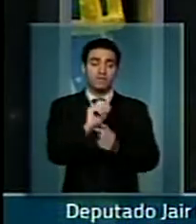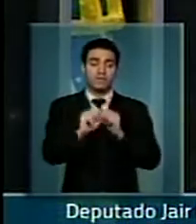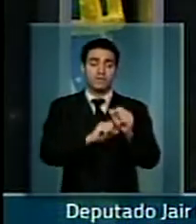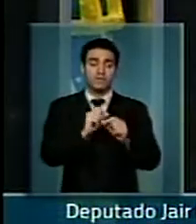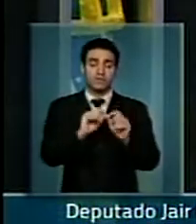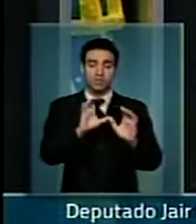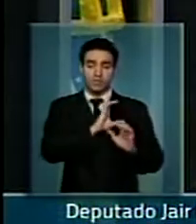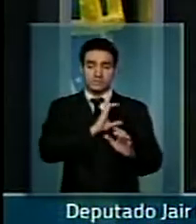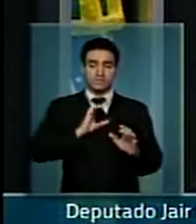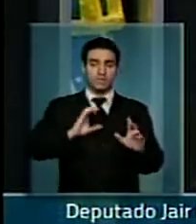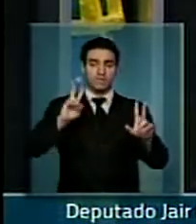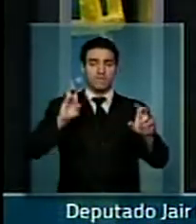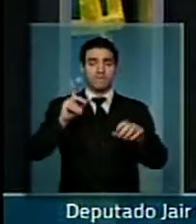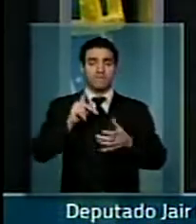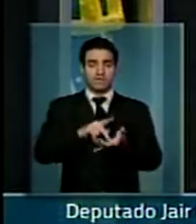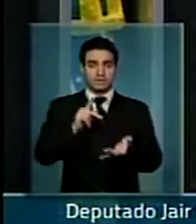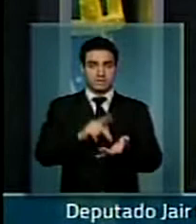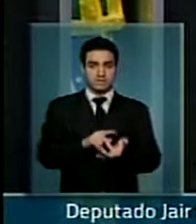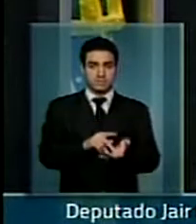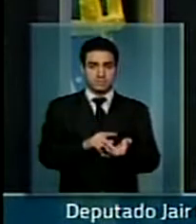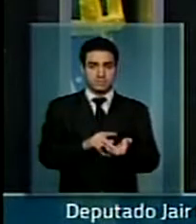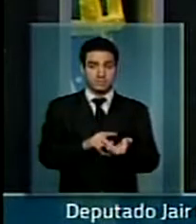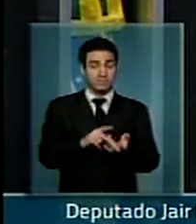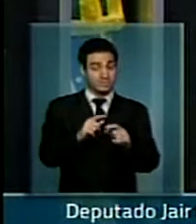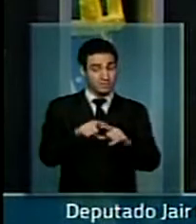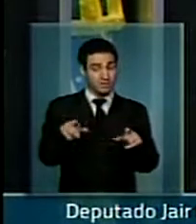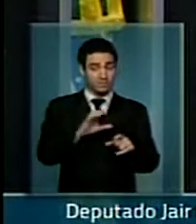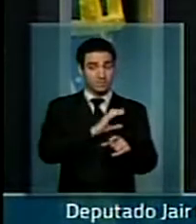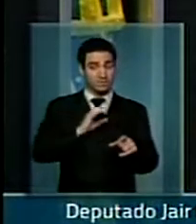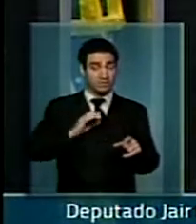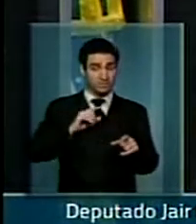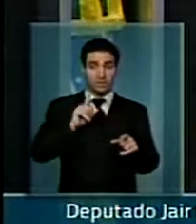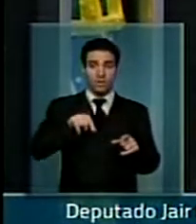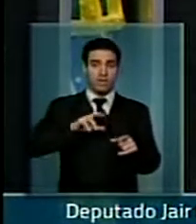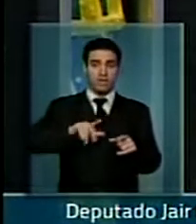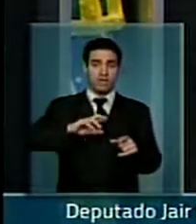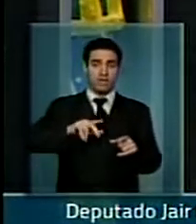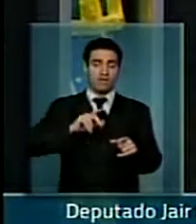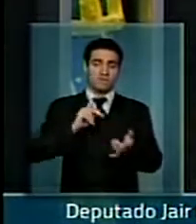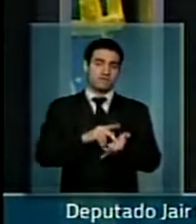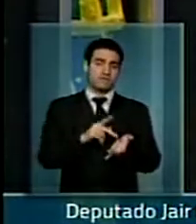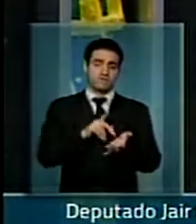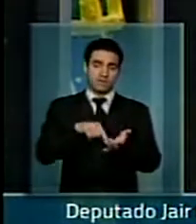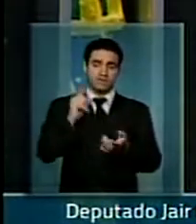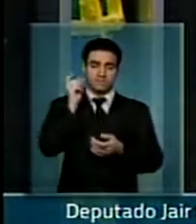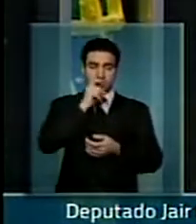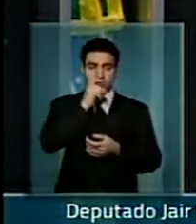a recomposição salarial dos O é